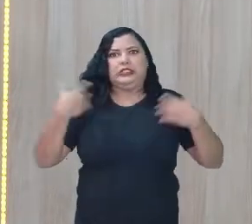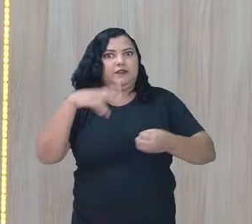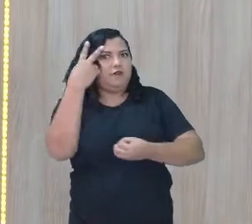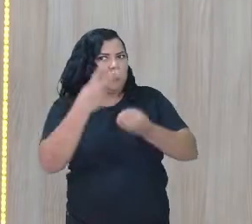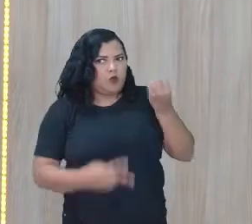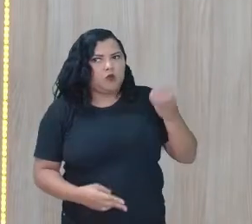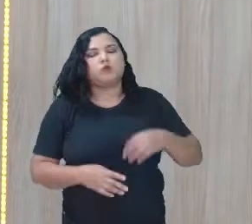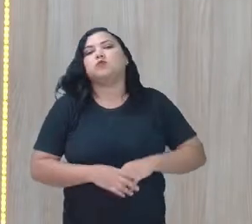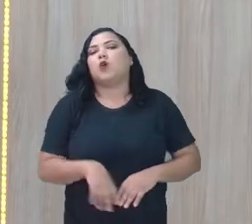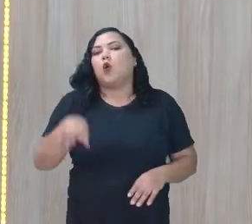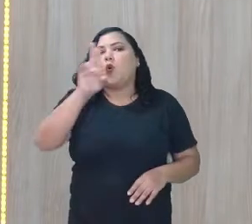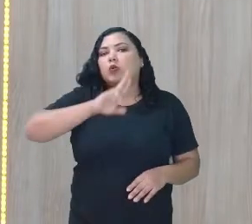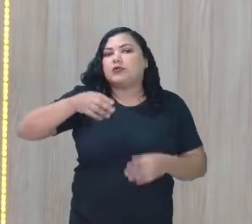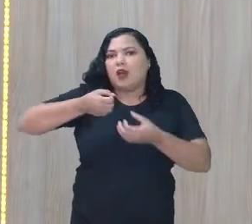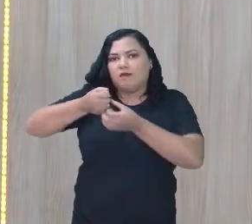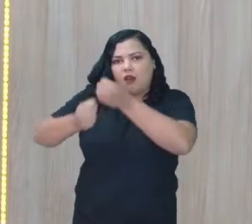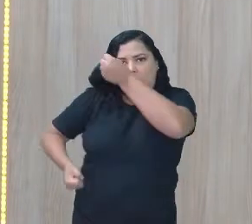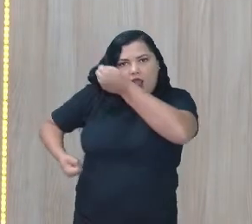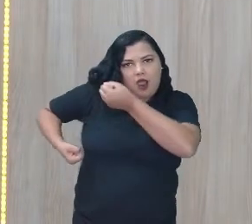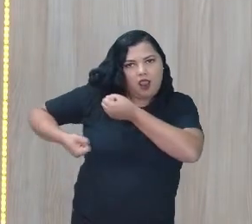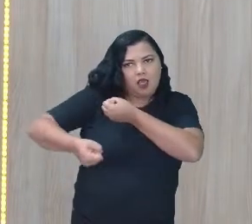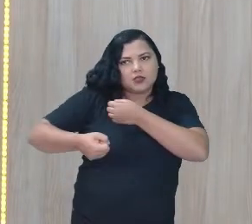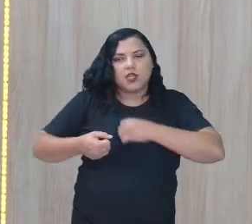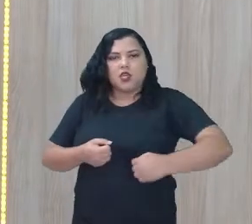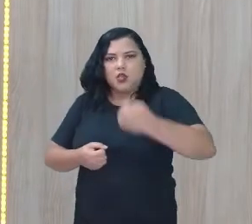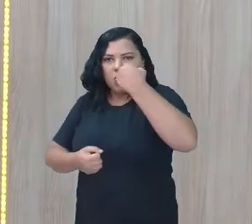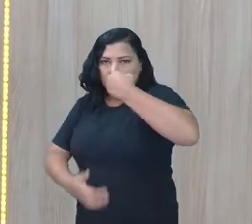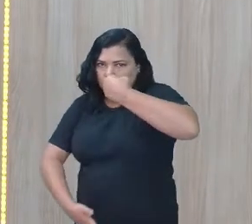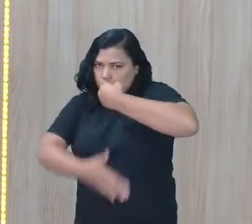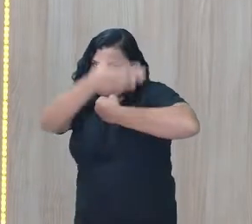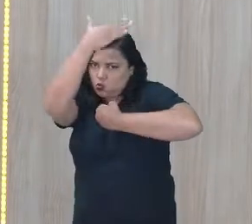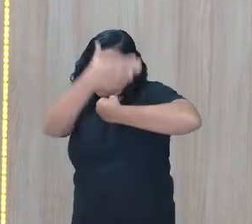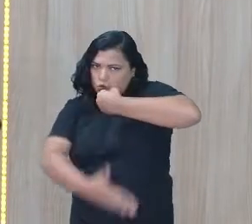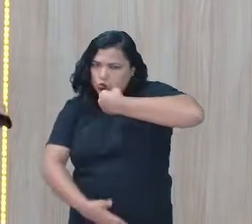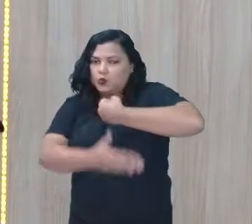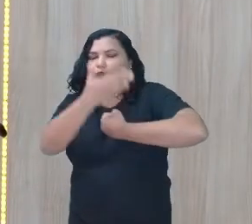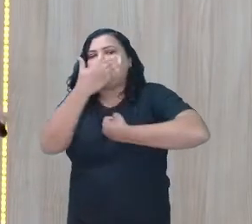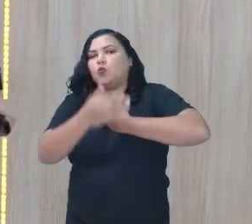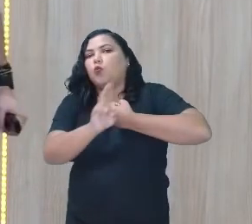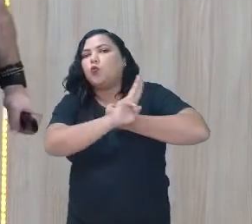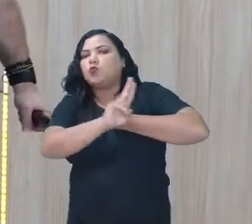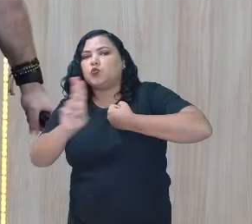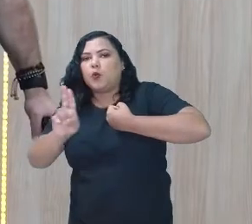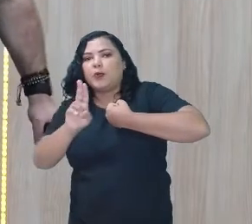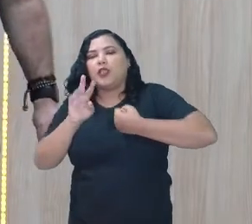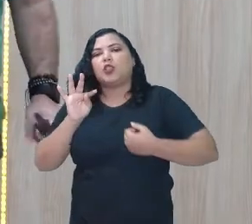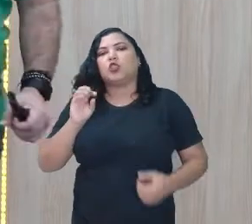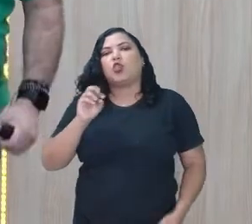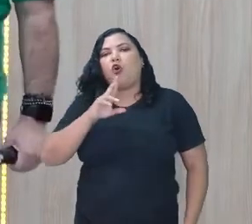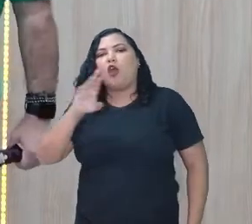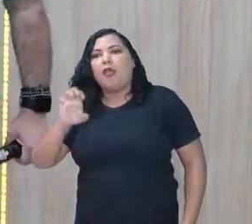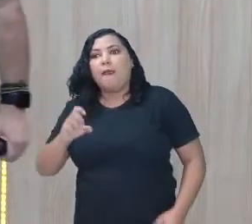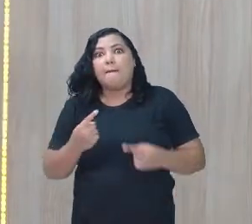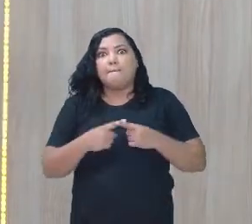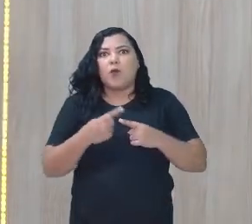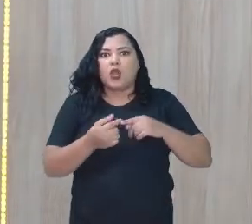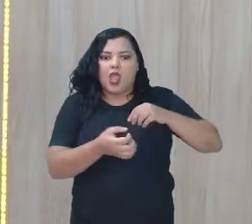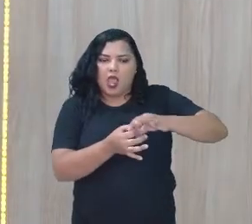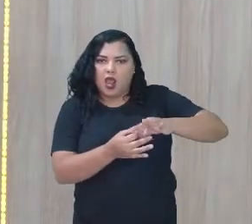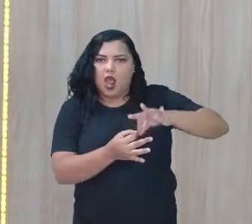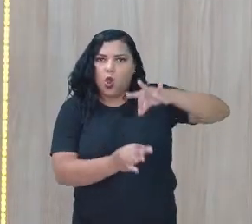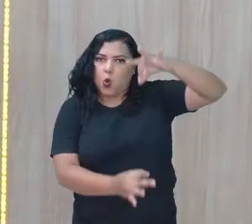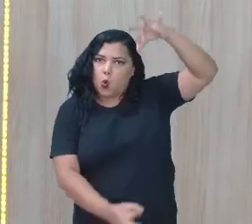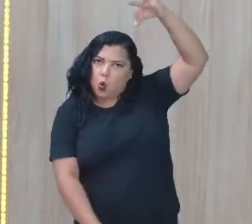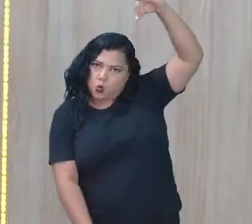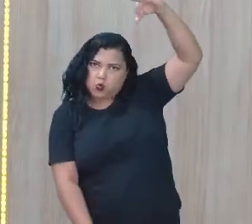utilizavam a lança, né, com esse escudo aqui, ele está menorzinho, mas esse escudo geralmente é o que a gente chama de escudo torre, porque era um escudo